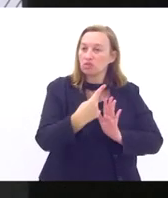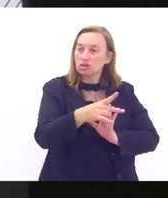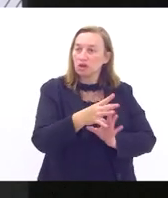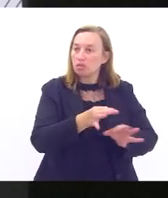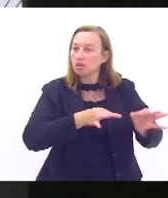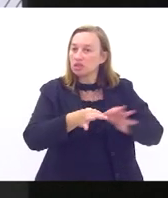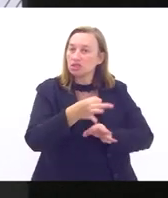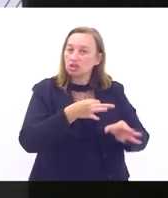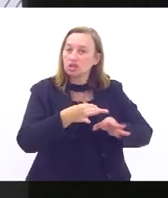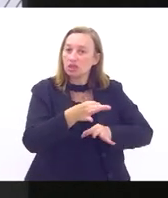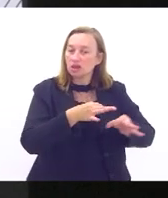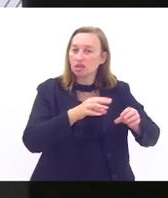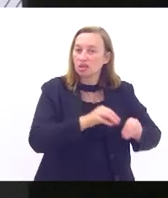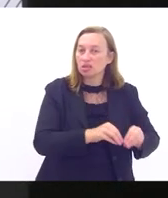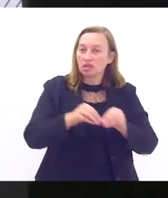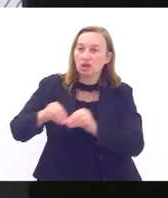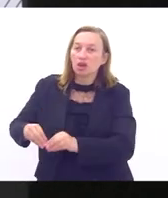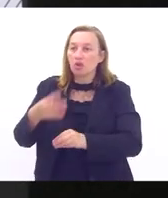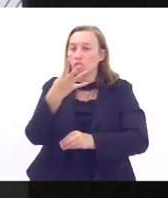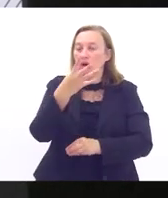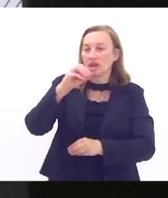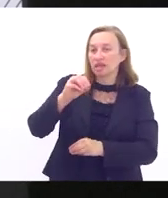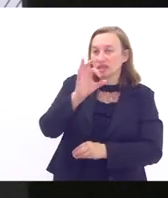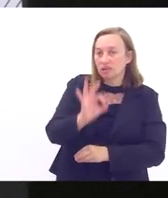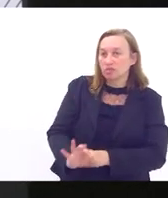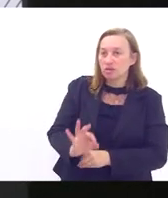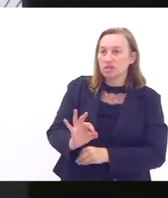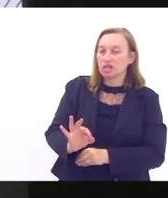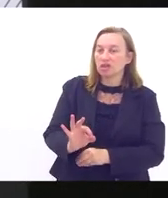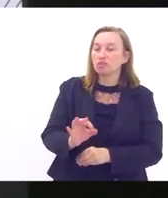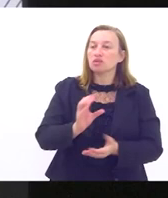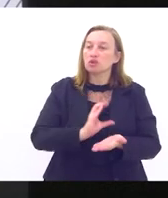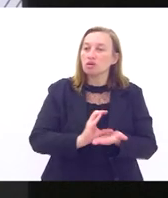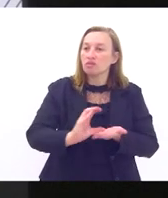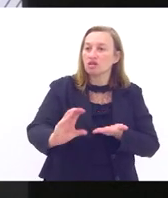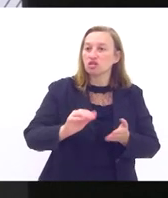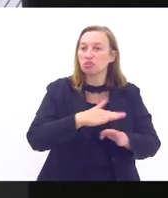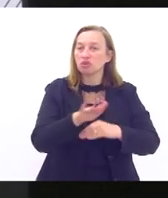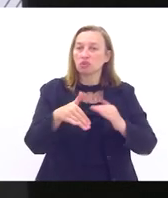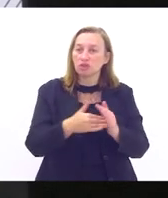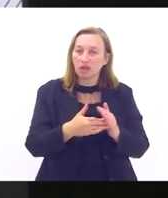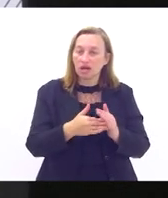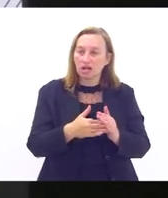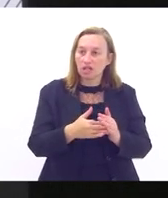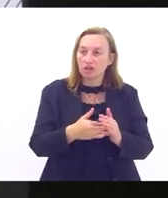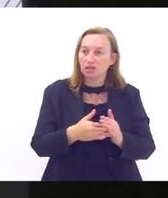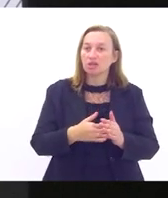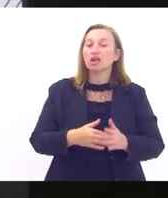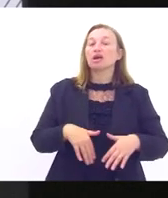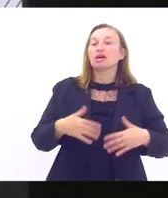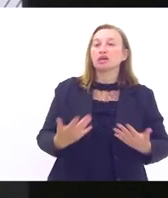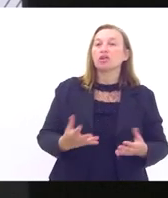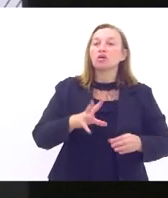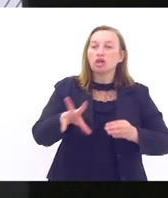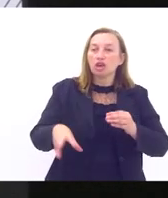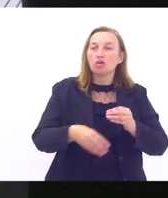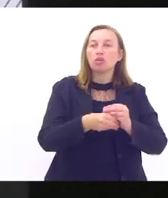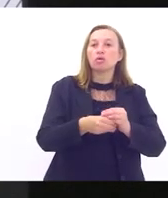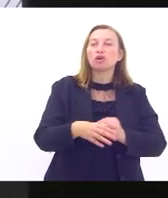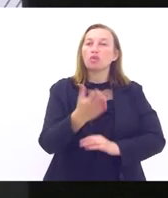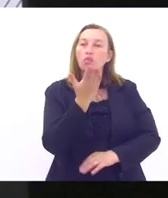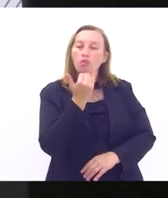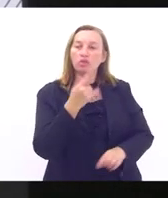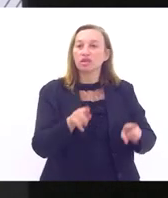planejamento a alocação de cerca de 47% do seu investimento total no fomento a esses fins. Inclui a alimentação e